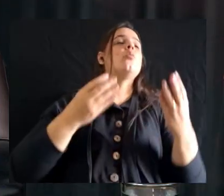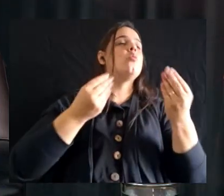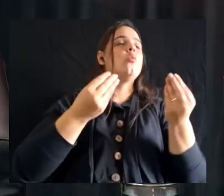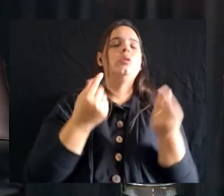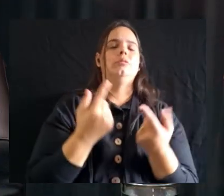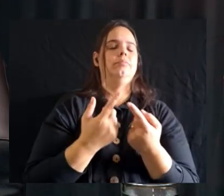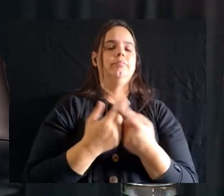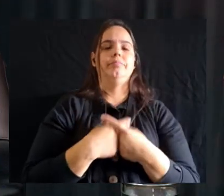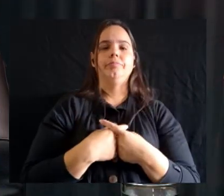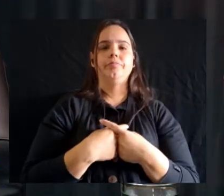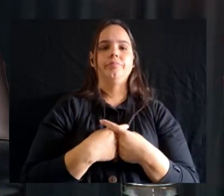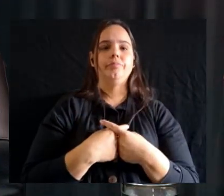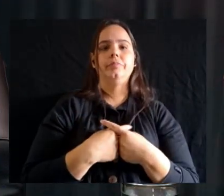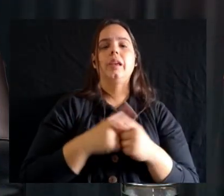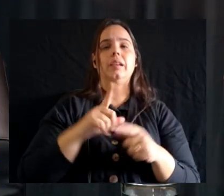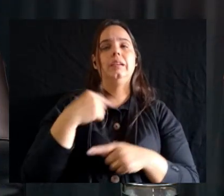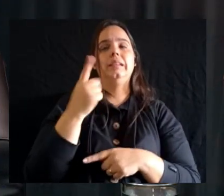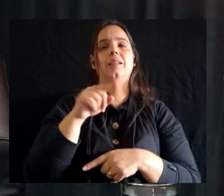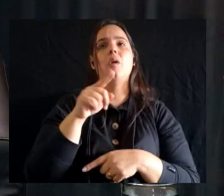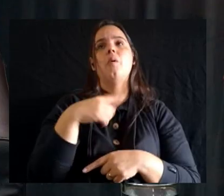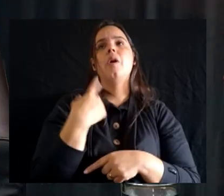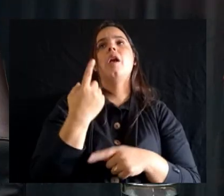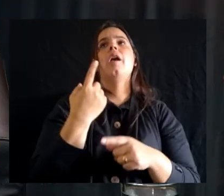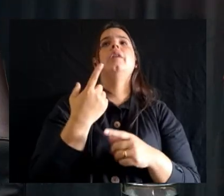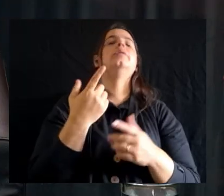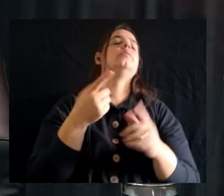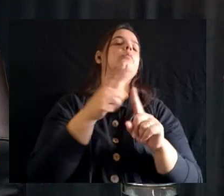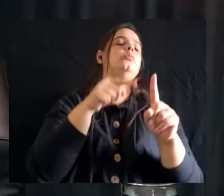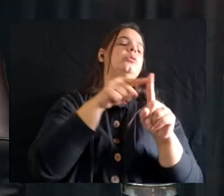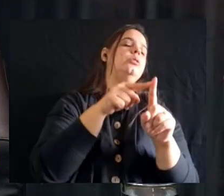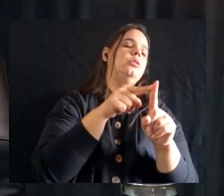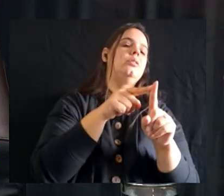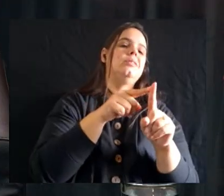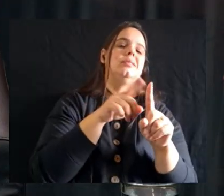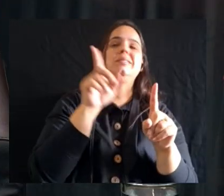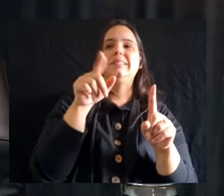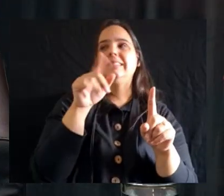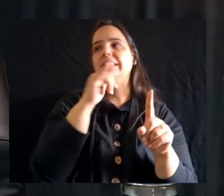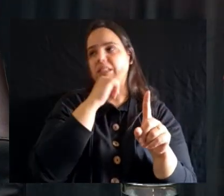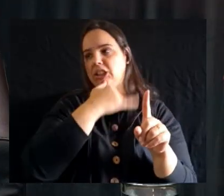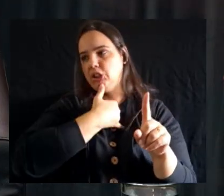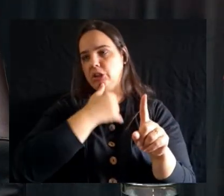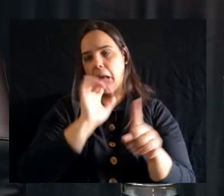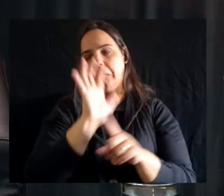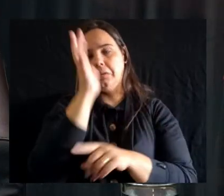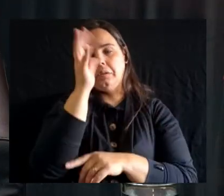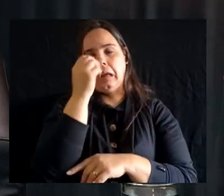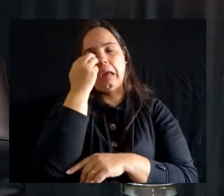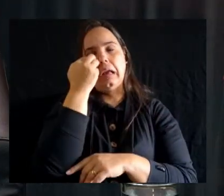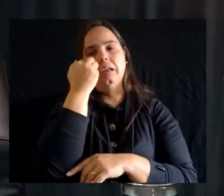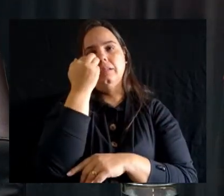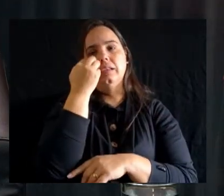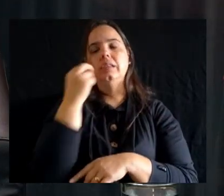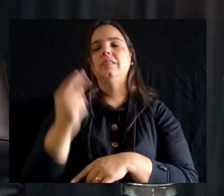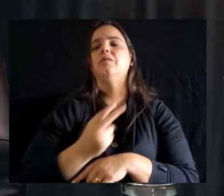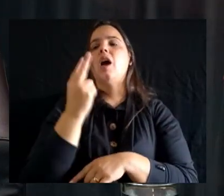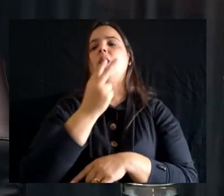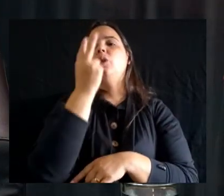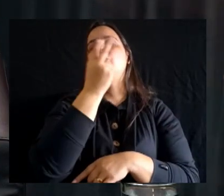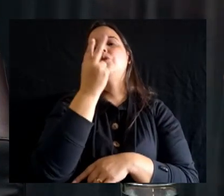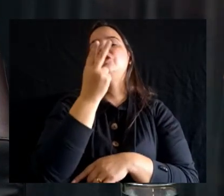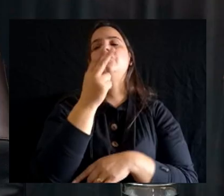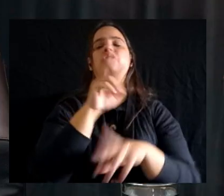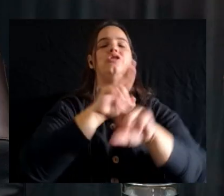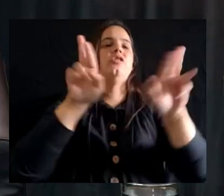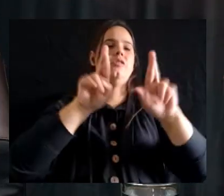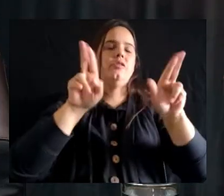Acho que esse é o ponto principal, infelizmente, dessa distorção dos valores, né, que está, e aí o emocional, o